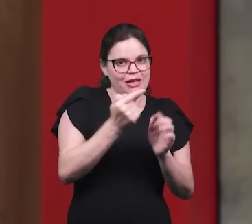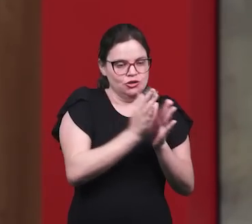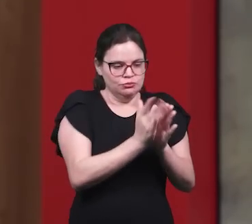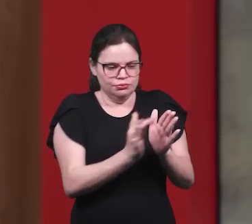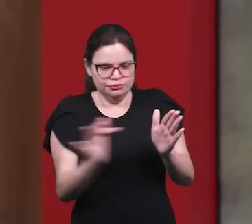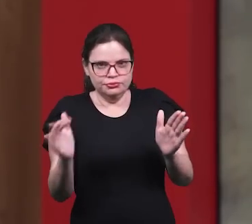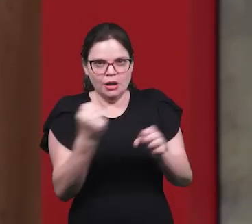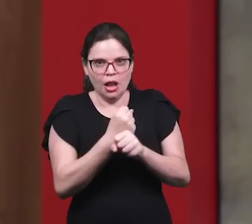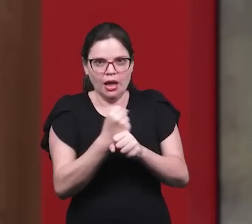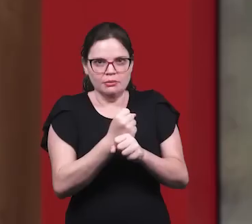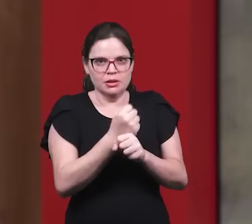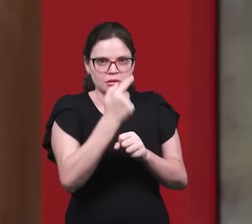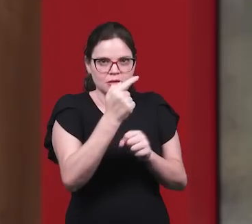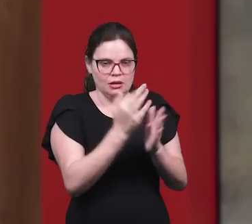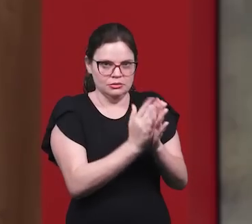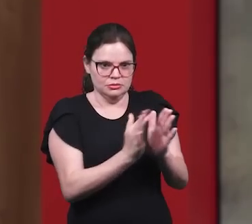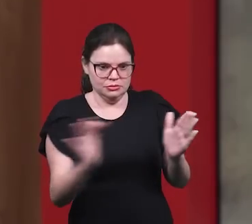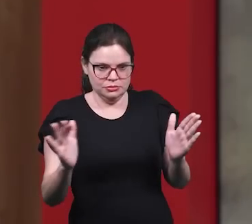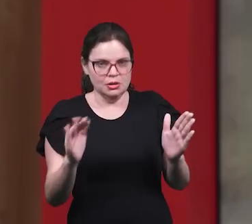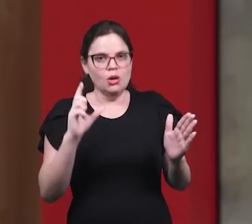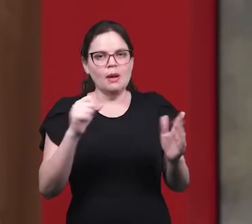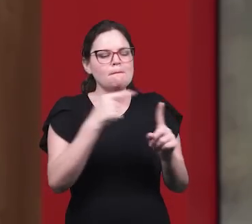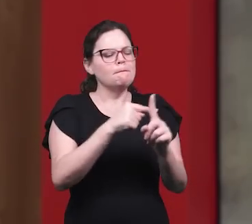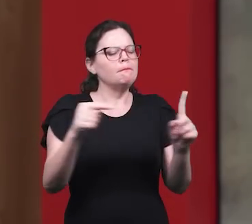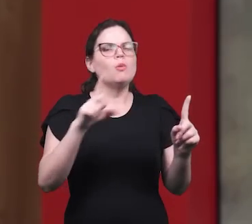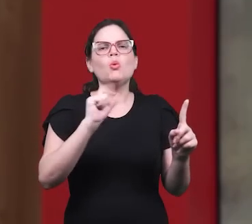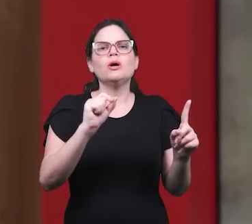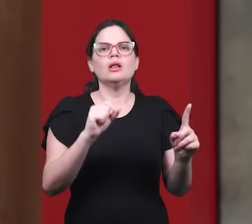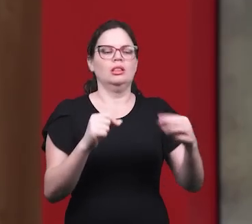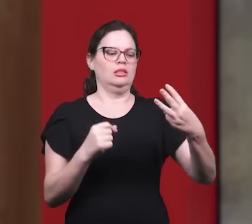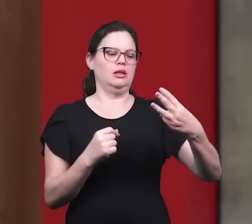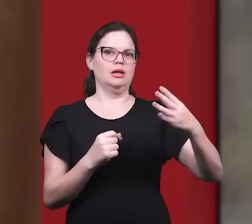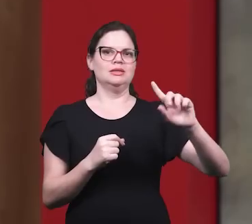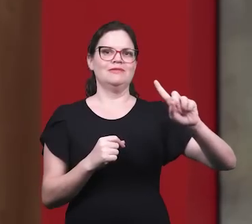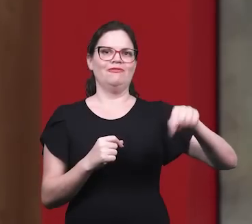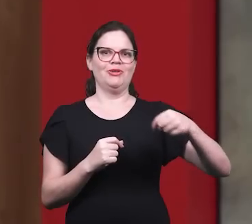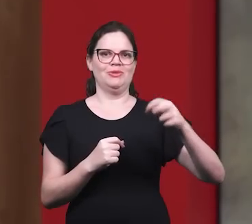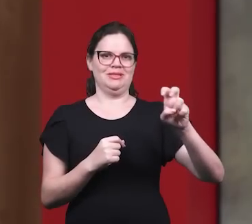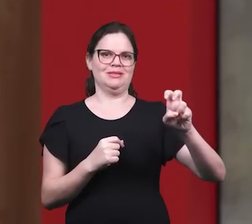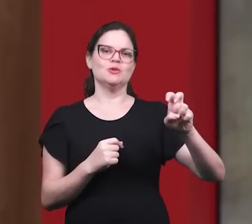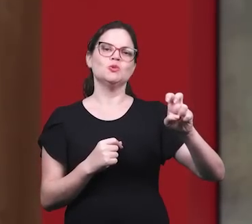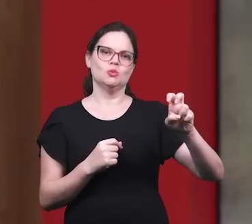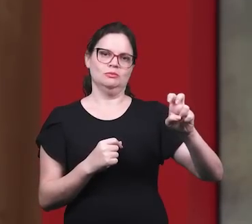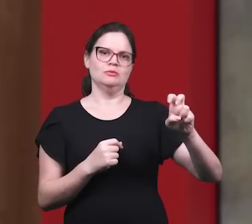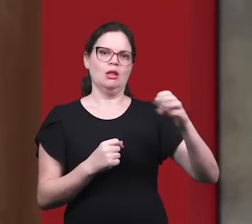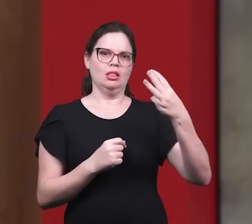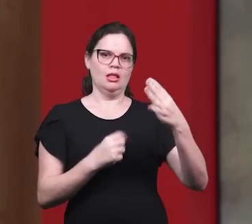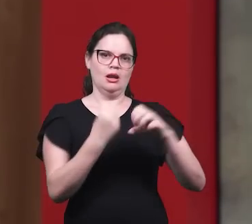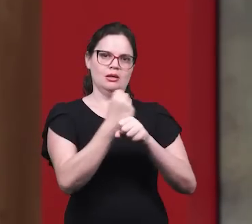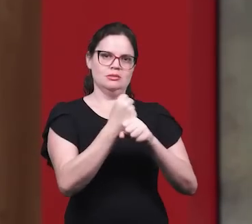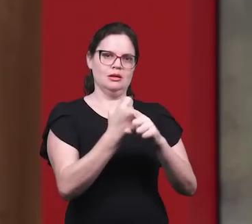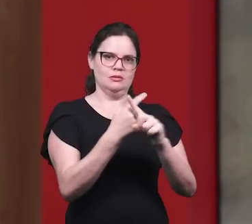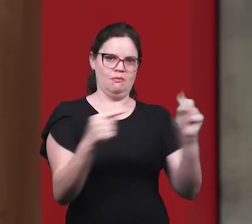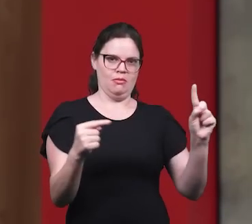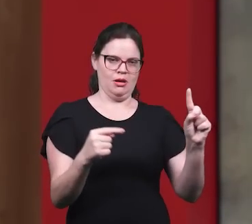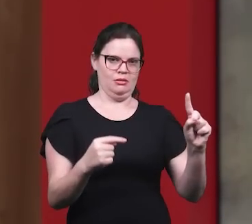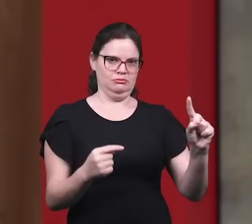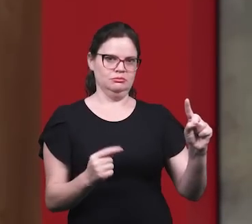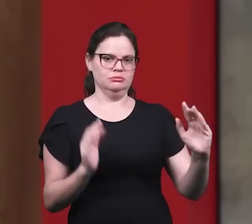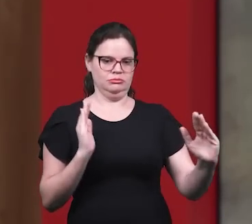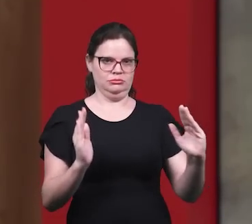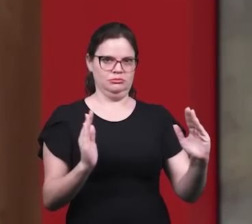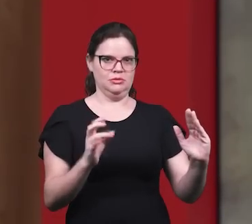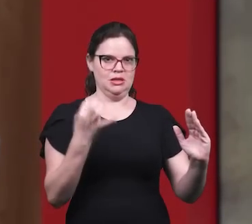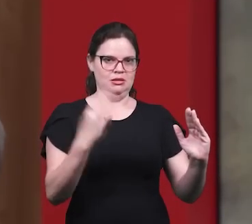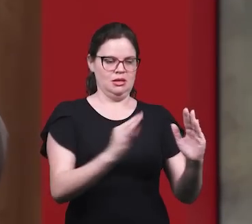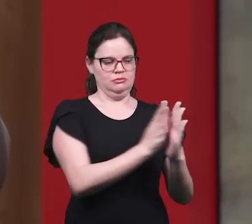semana? Meia semana. Mas como é semana de anos, 7 anos, 3 anos e meio. Em